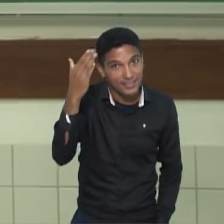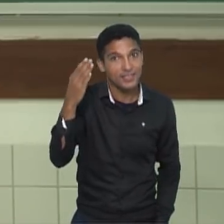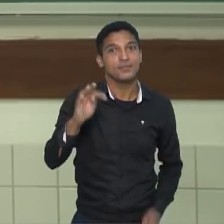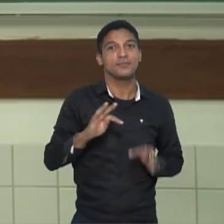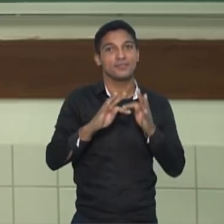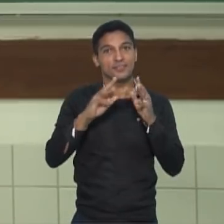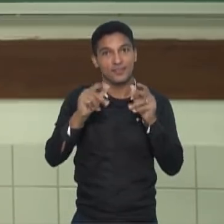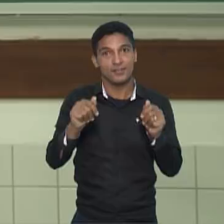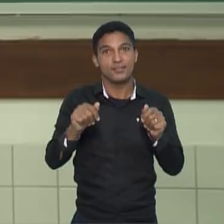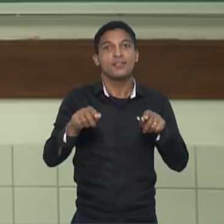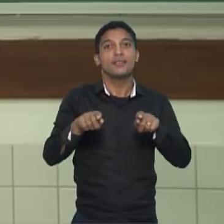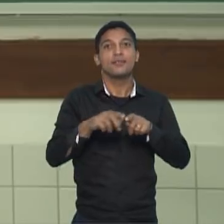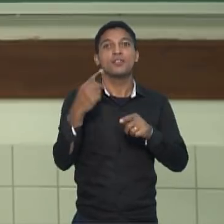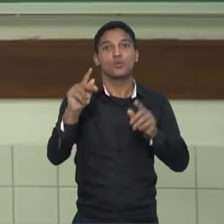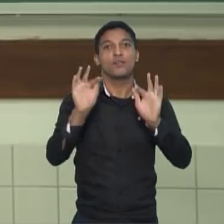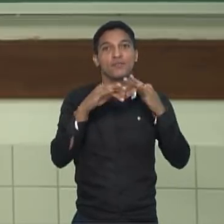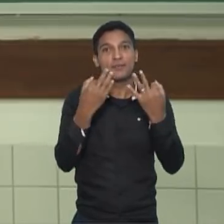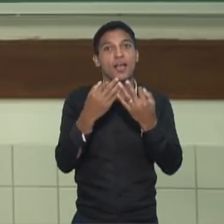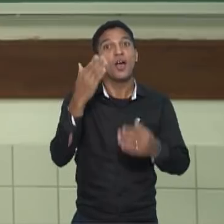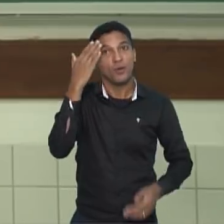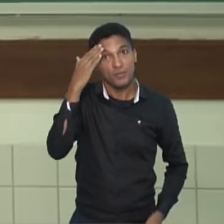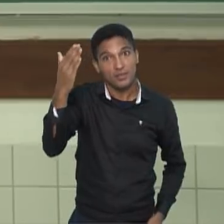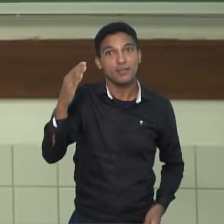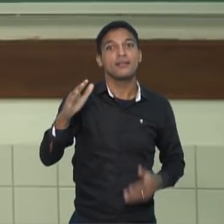também, e até a próxima